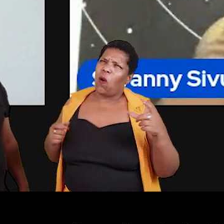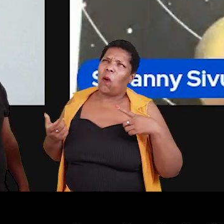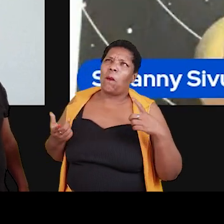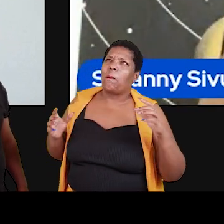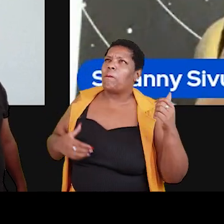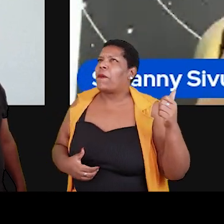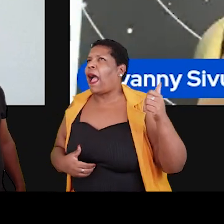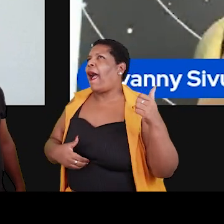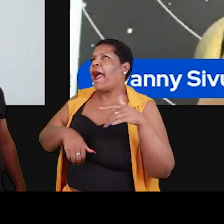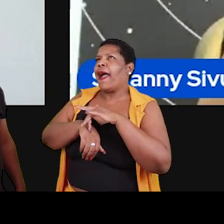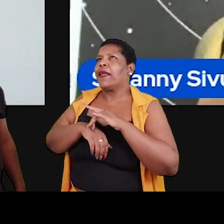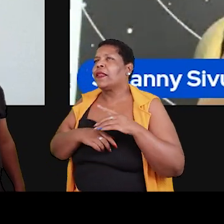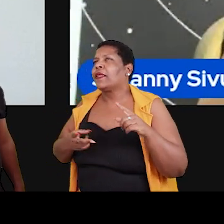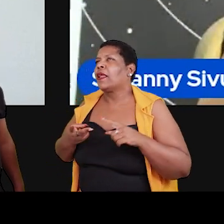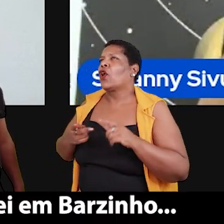baile, toquei